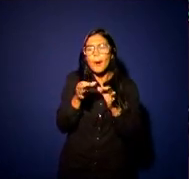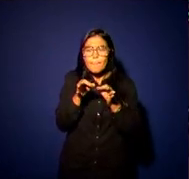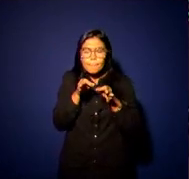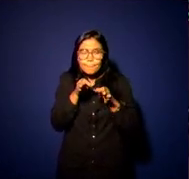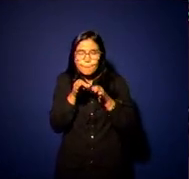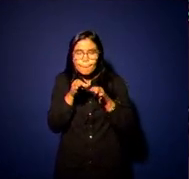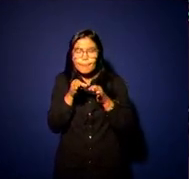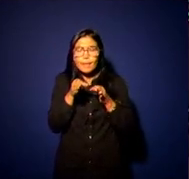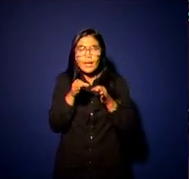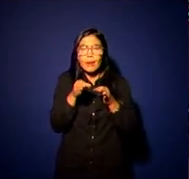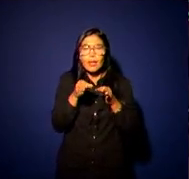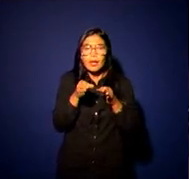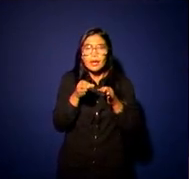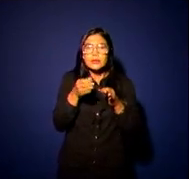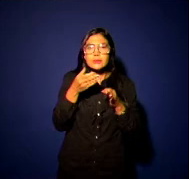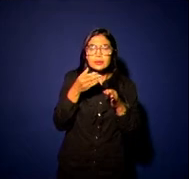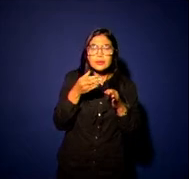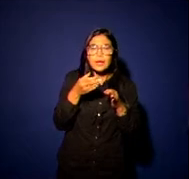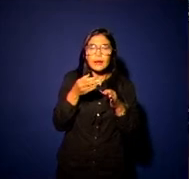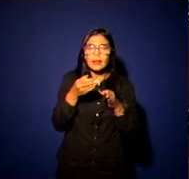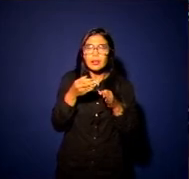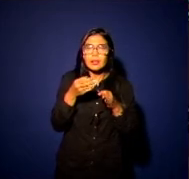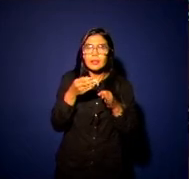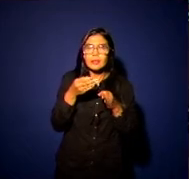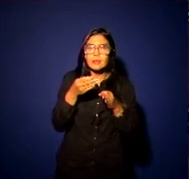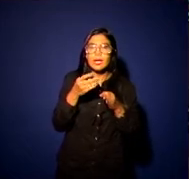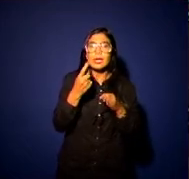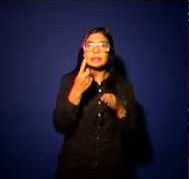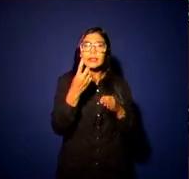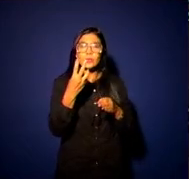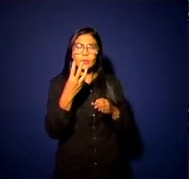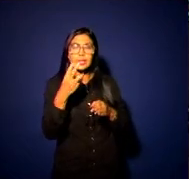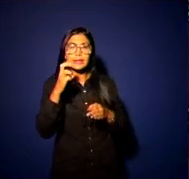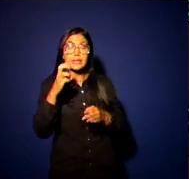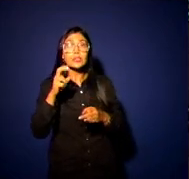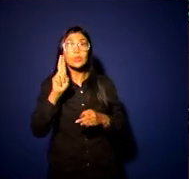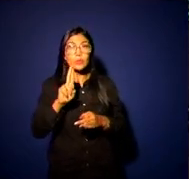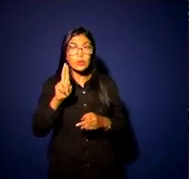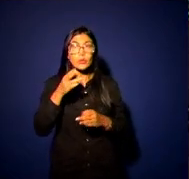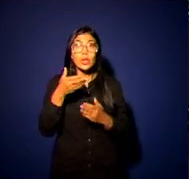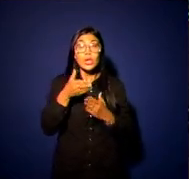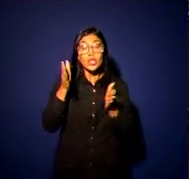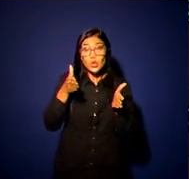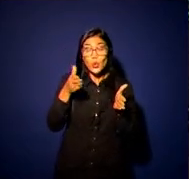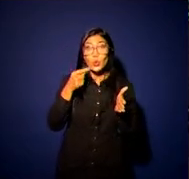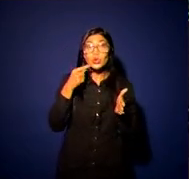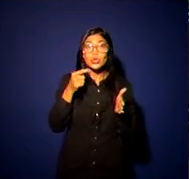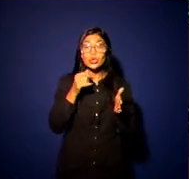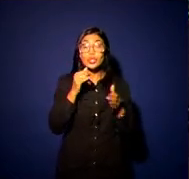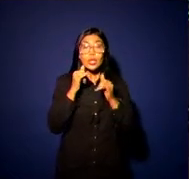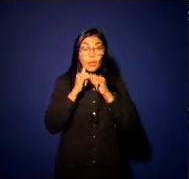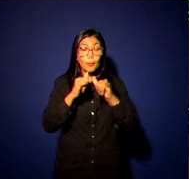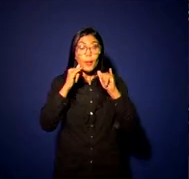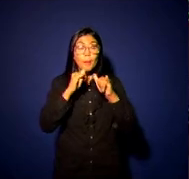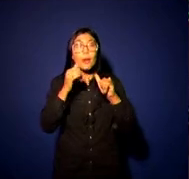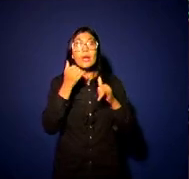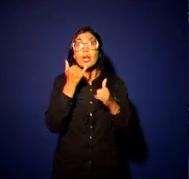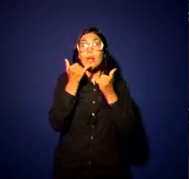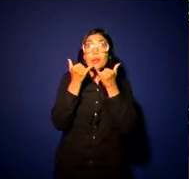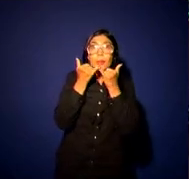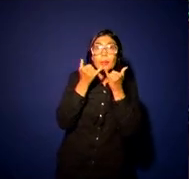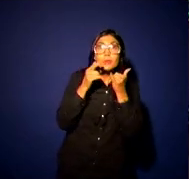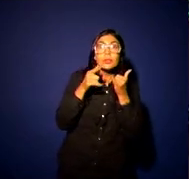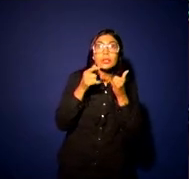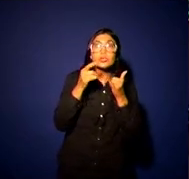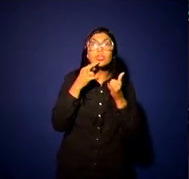com flexibilizações da instrução a 135 e hoje a informação que eu tenho que ser mesmo Já publicou uma nova Norma